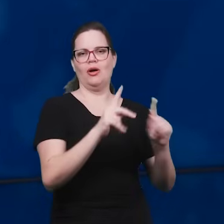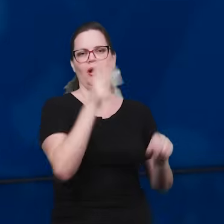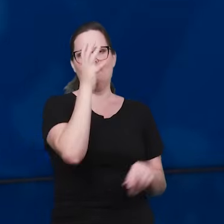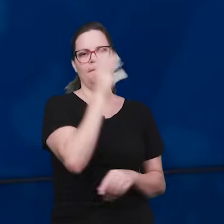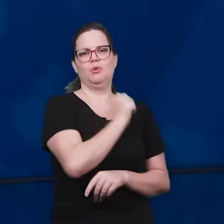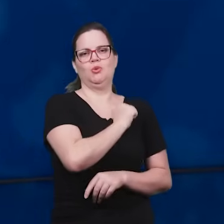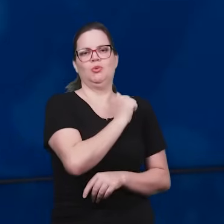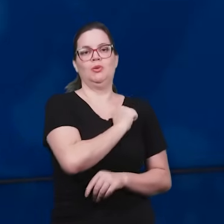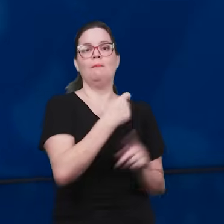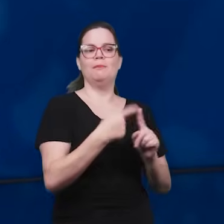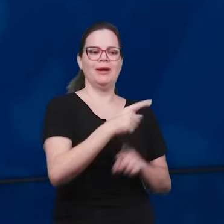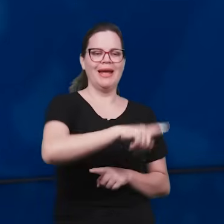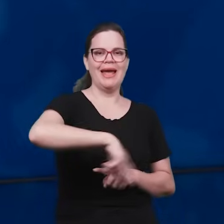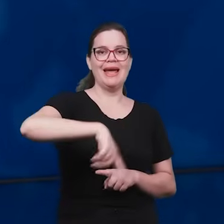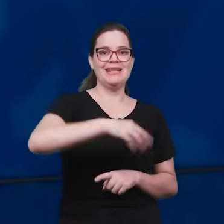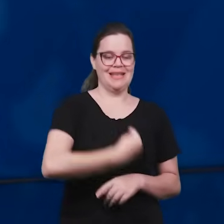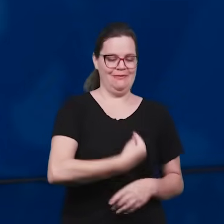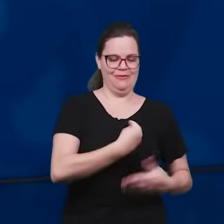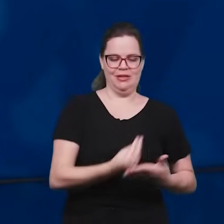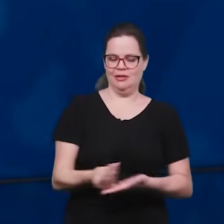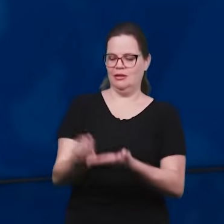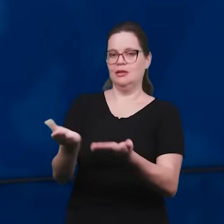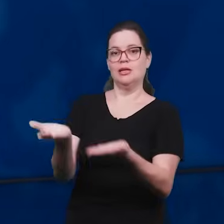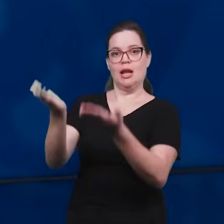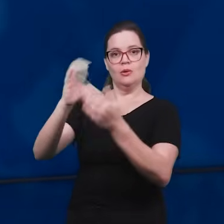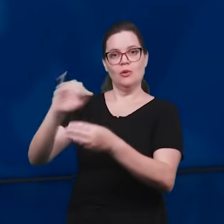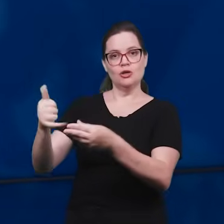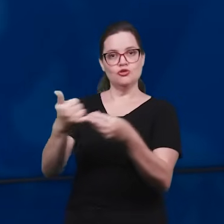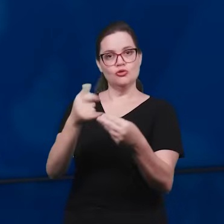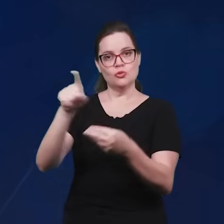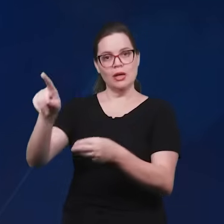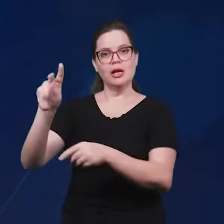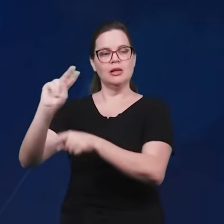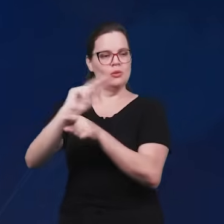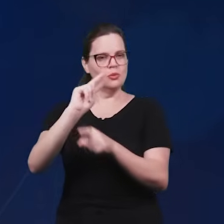vidas nas mãos de Josué como salvador